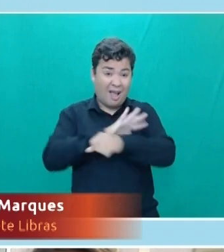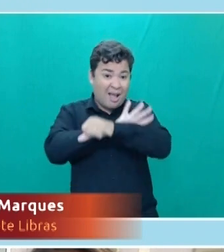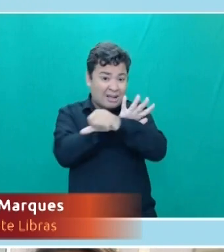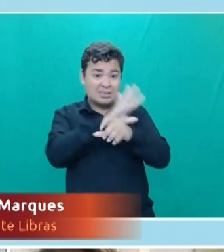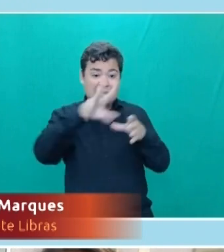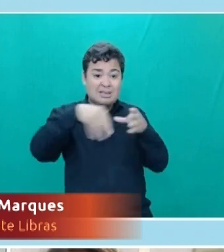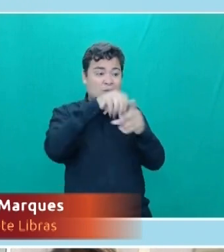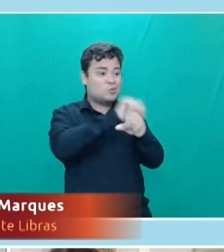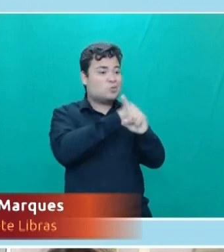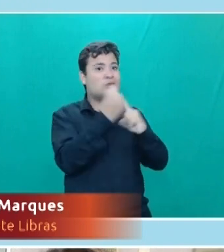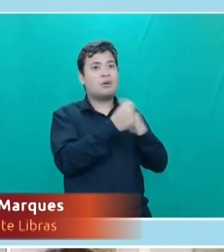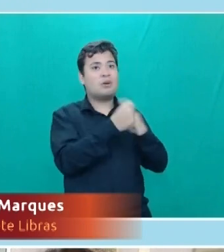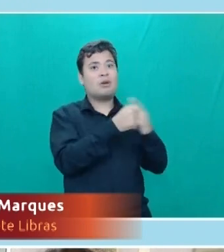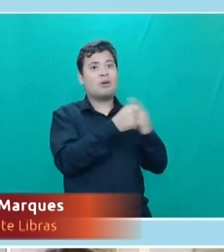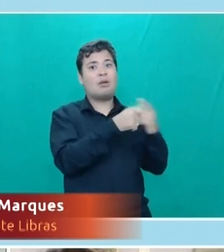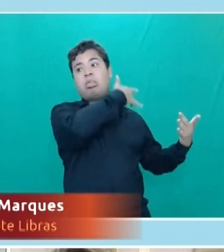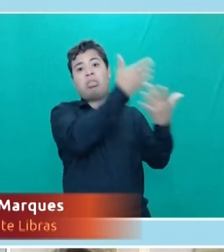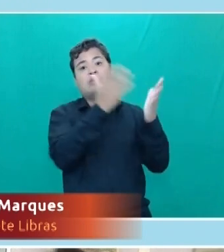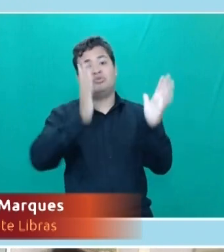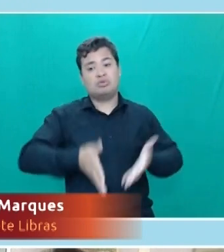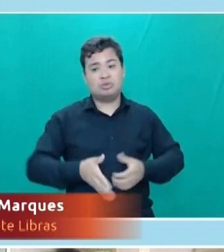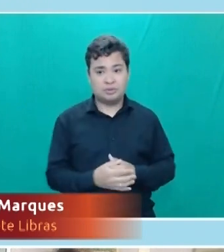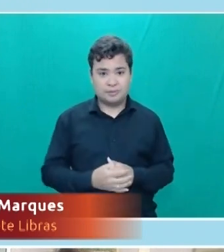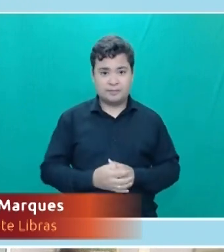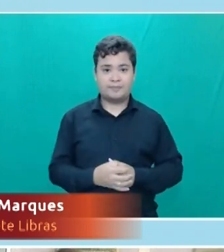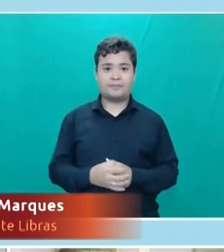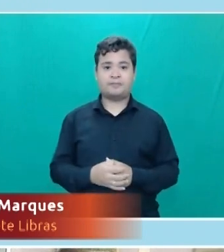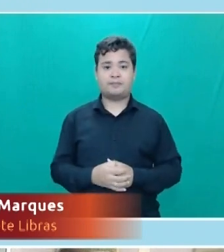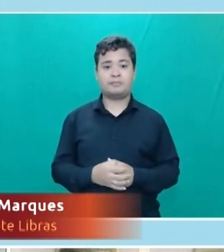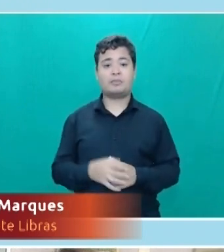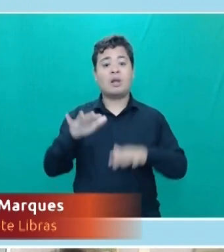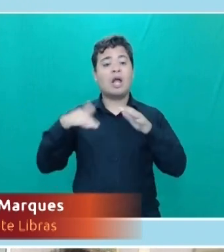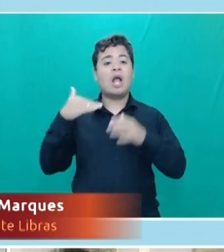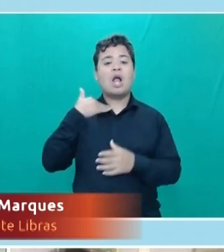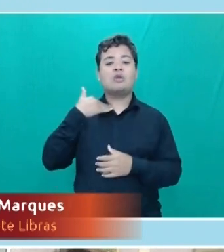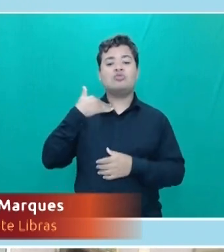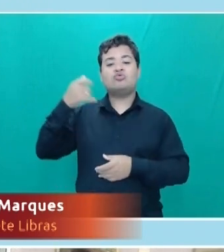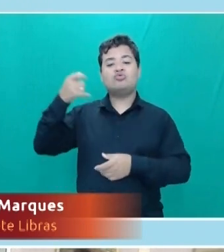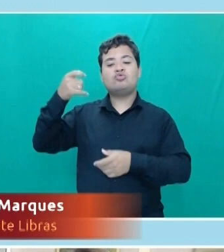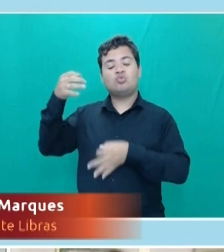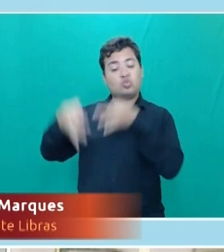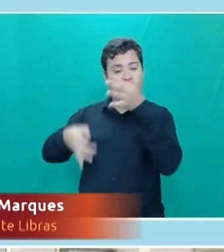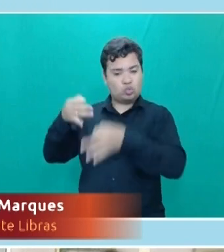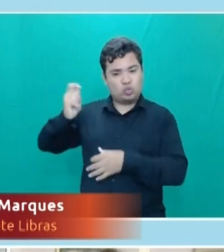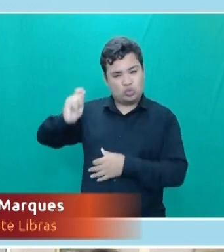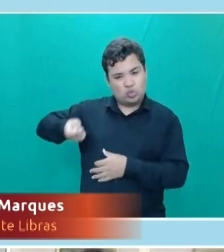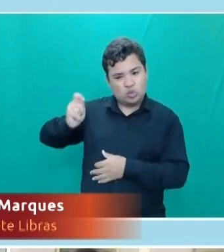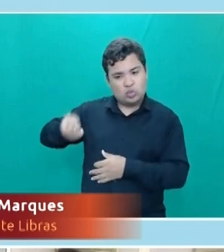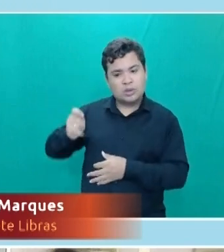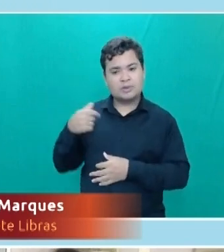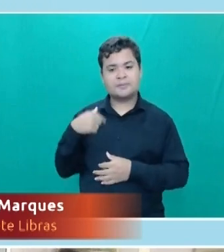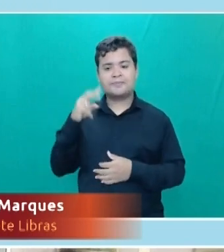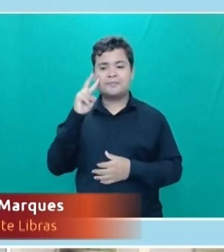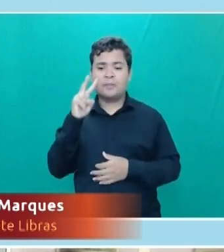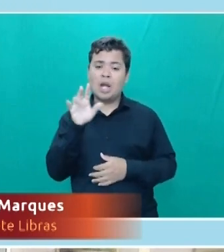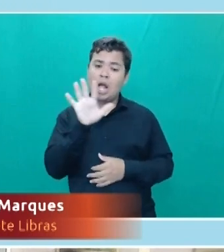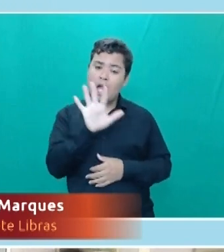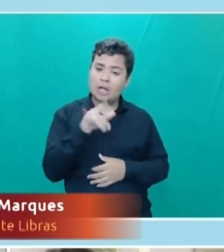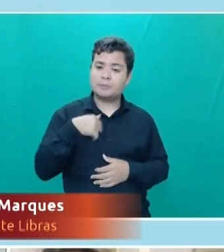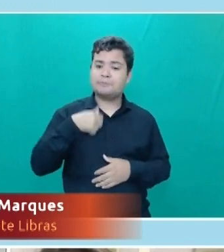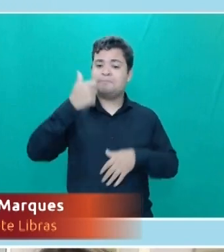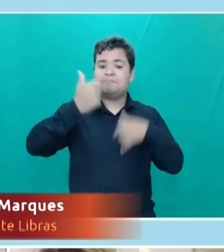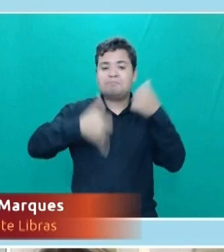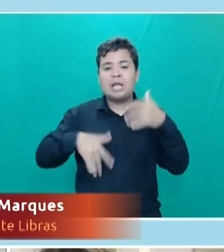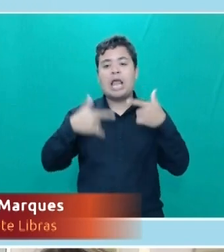na sentença, ele vai ter lá uma interpretação e usar uma linguagem